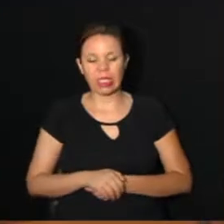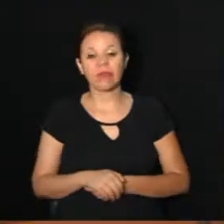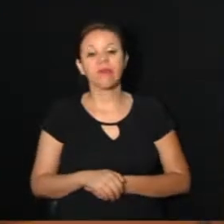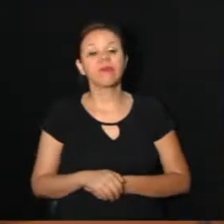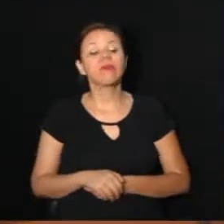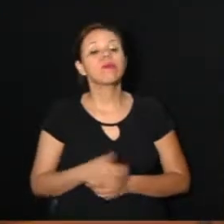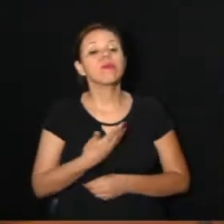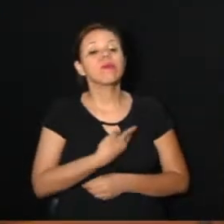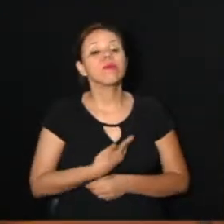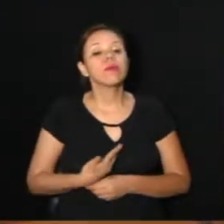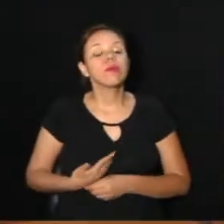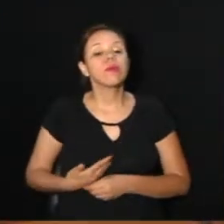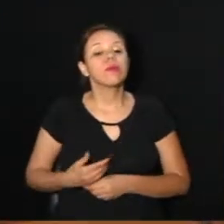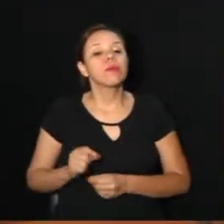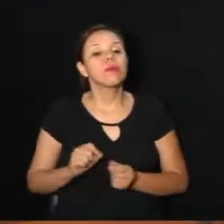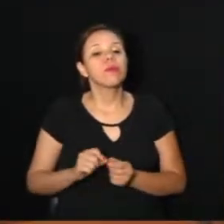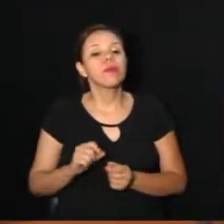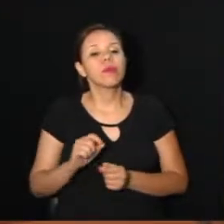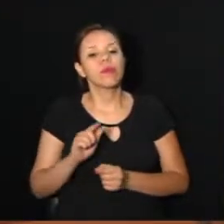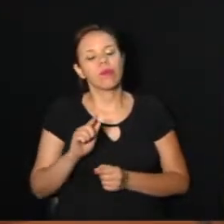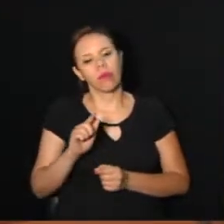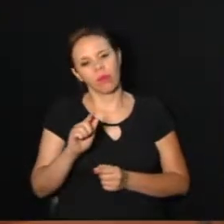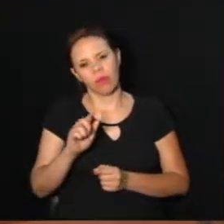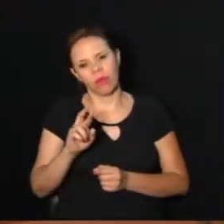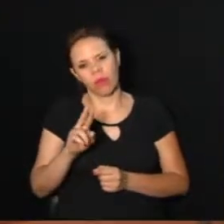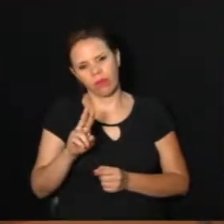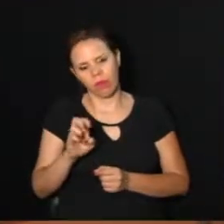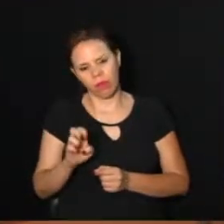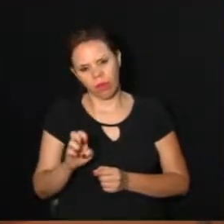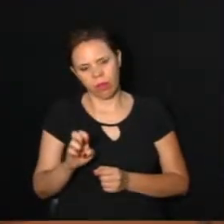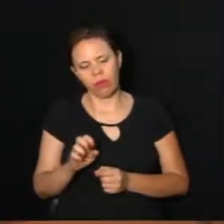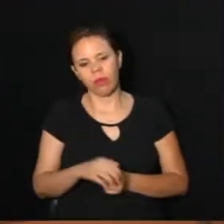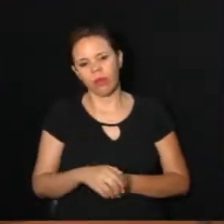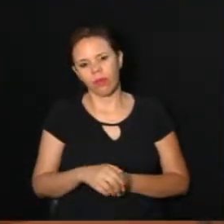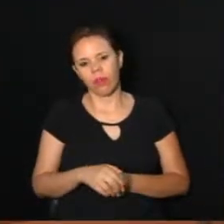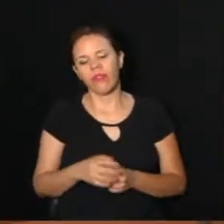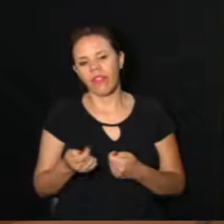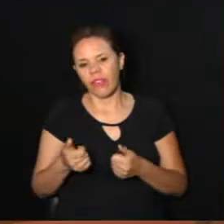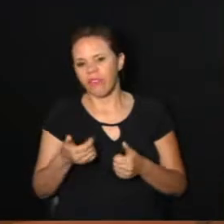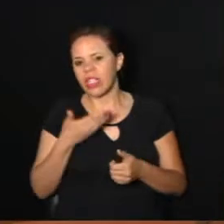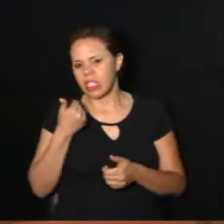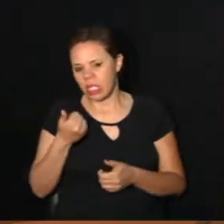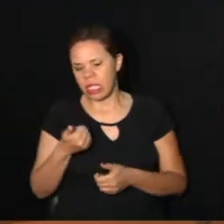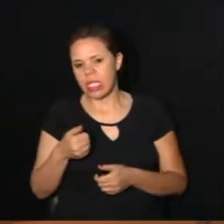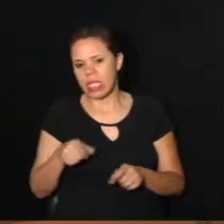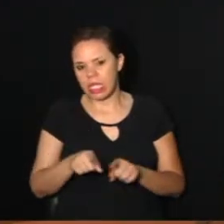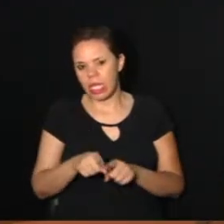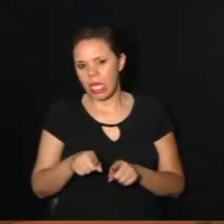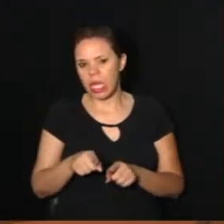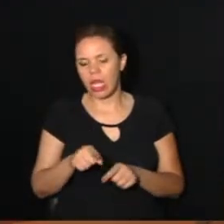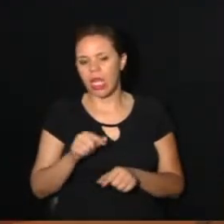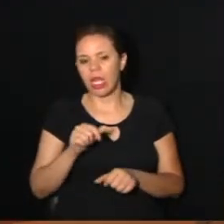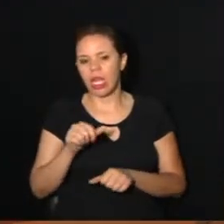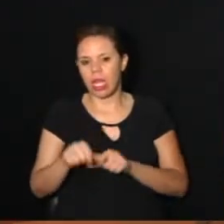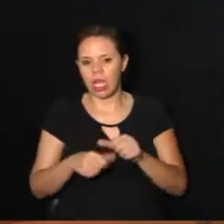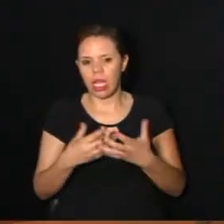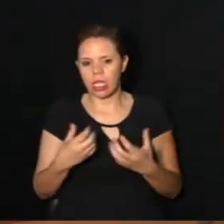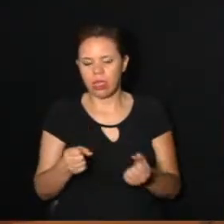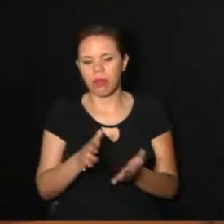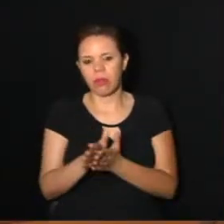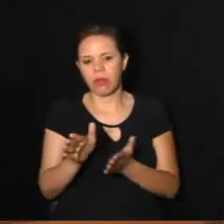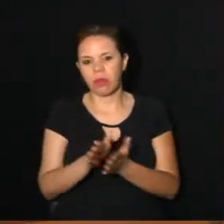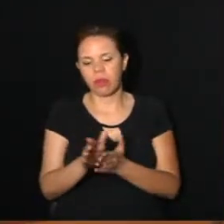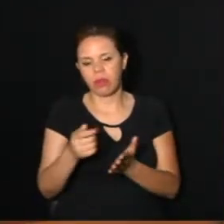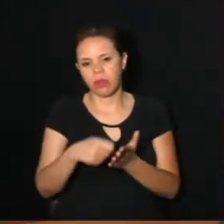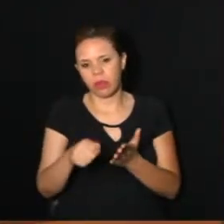pelo VRE, na JUSESP, então, acredito que vai facilitar muito mais o trâmite e a emissão dos